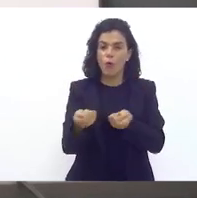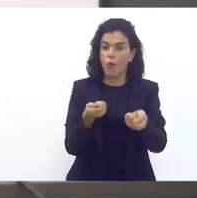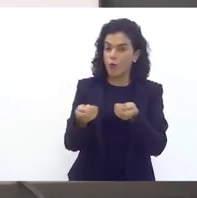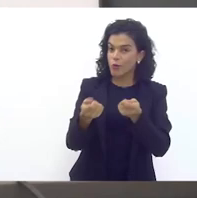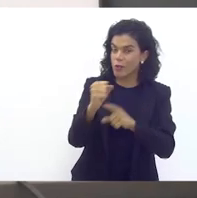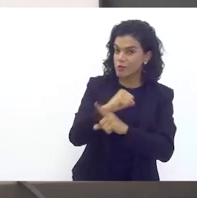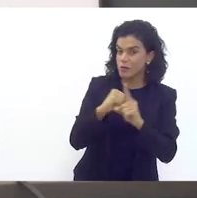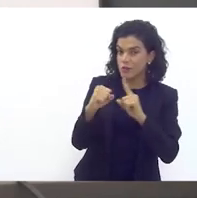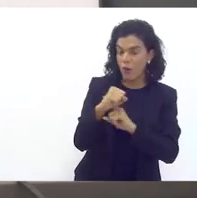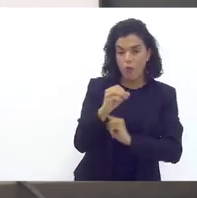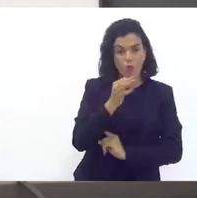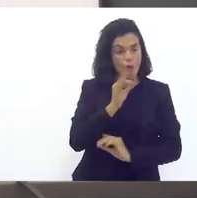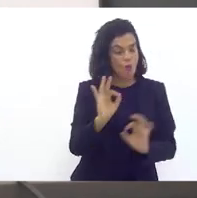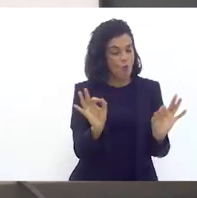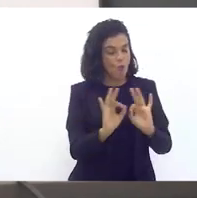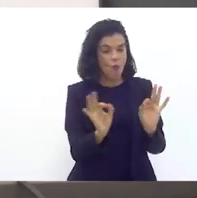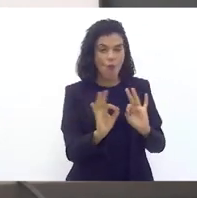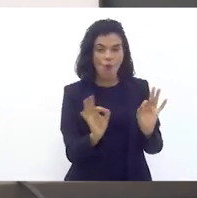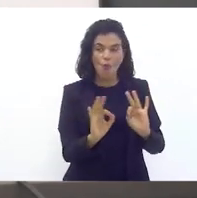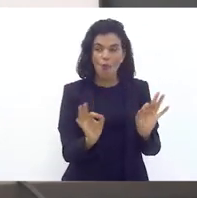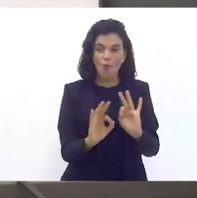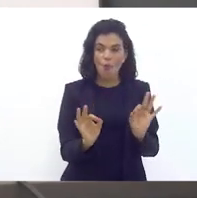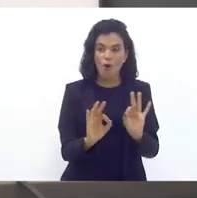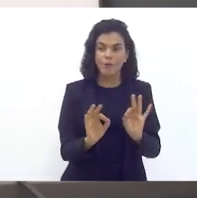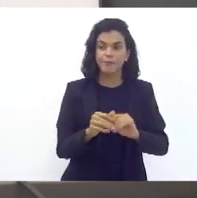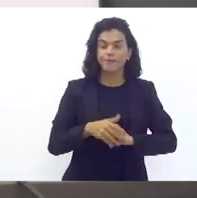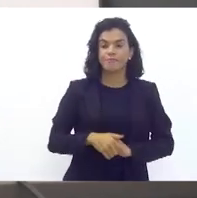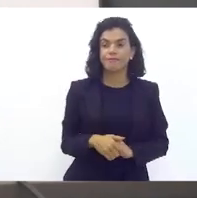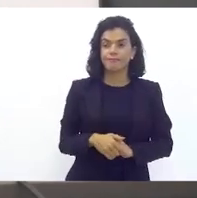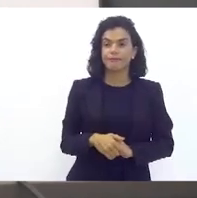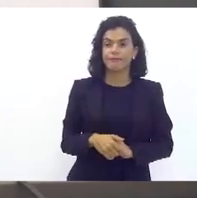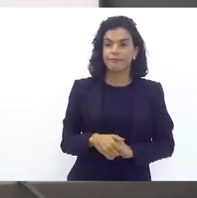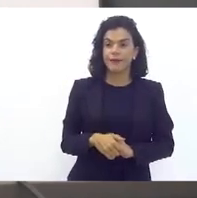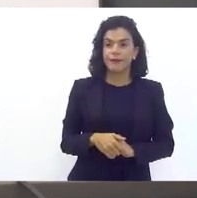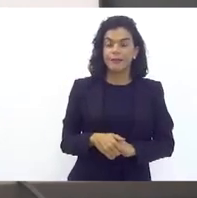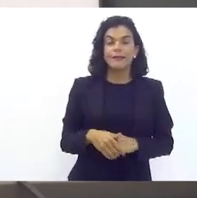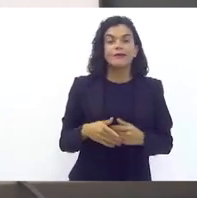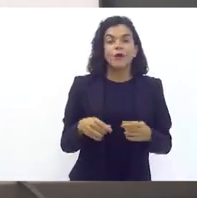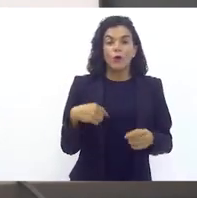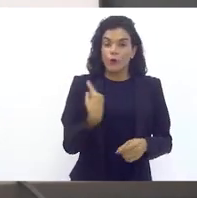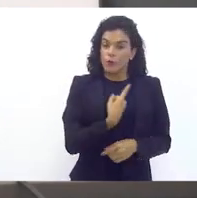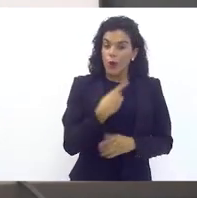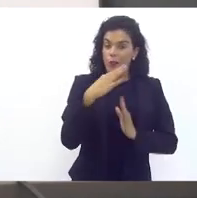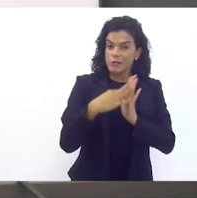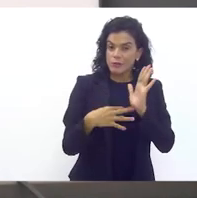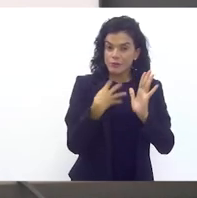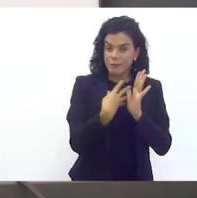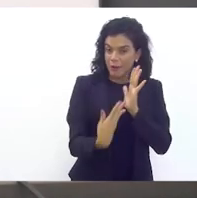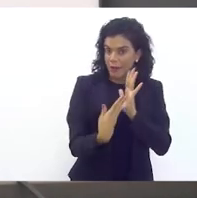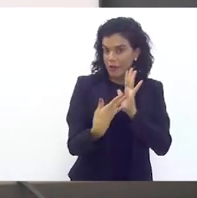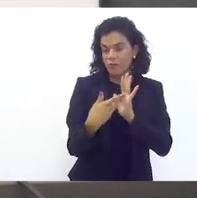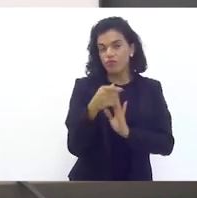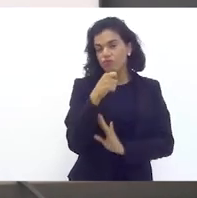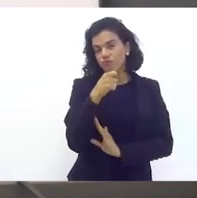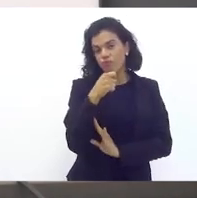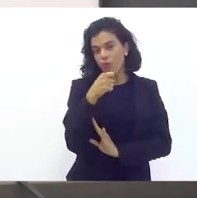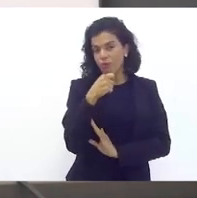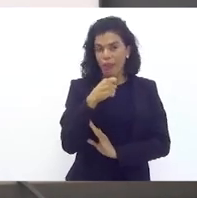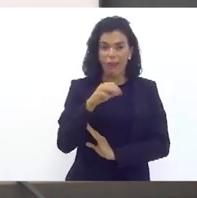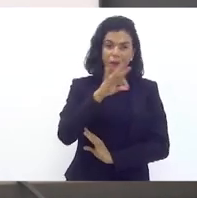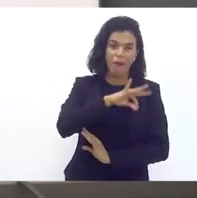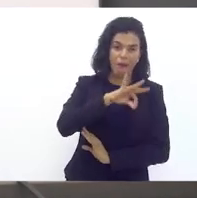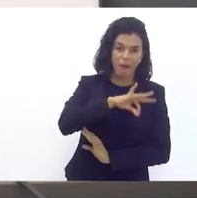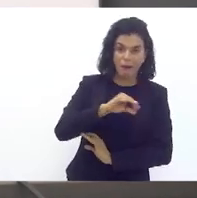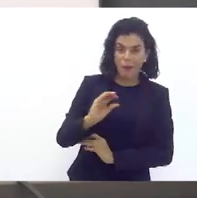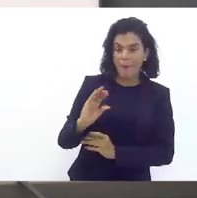veio. As iniciativas de superação dos entraves. O nosso plano não está consumindo